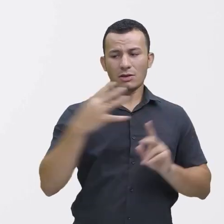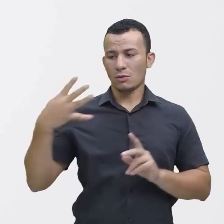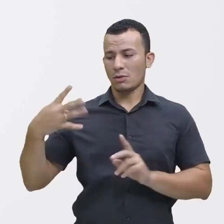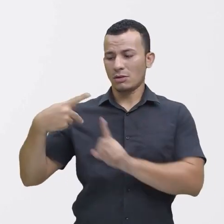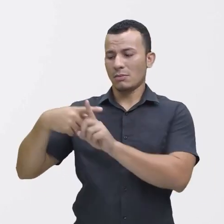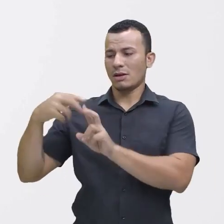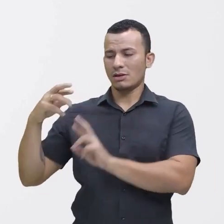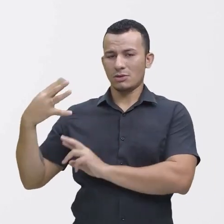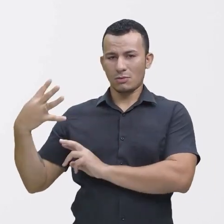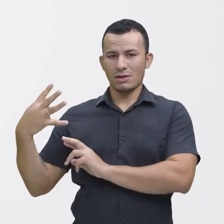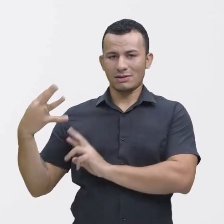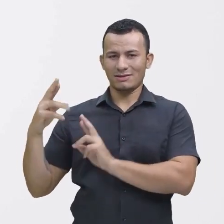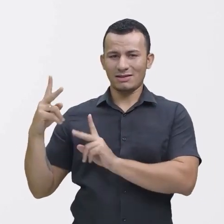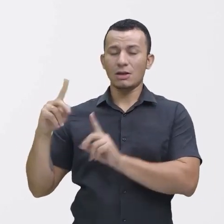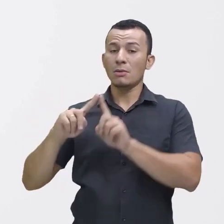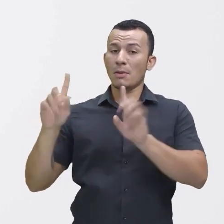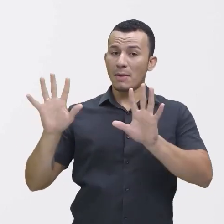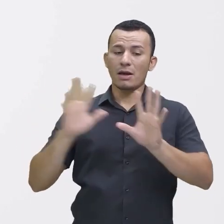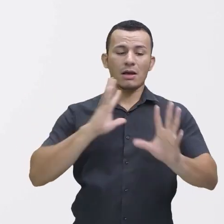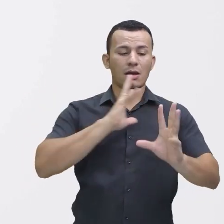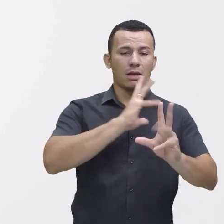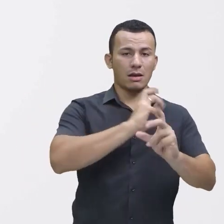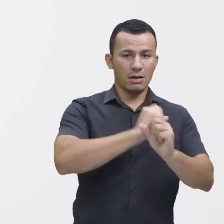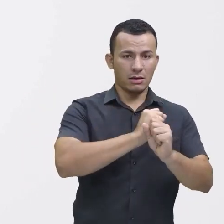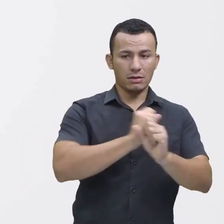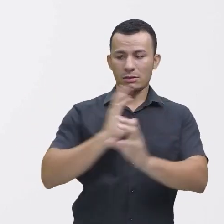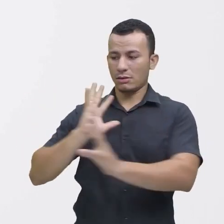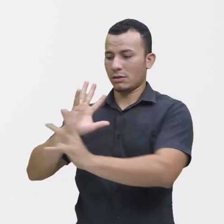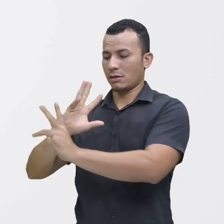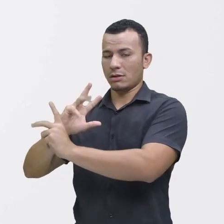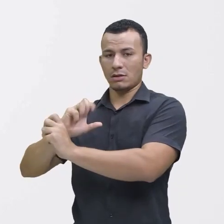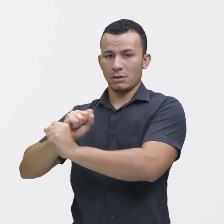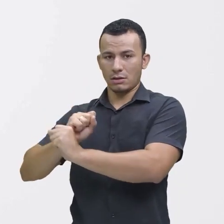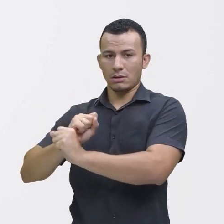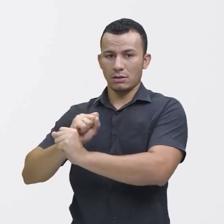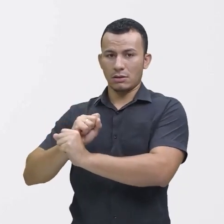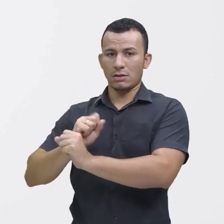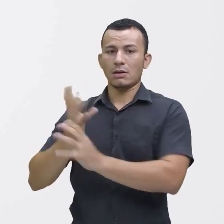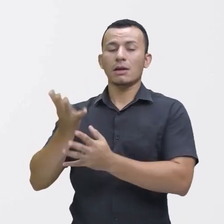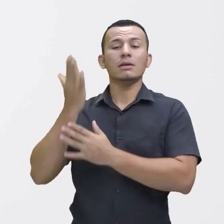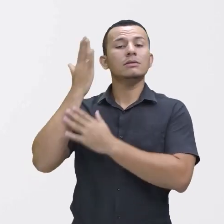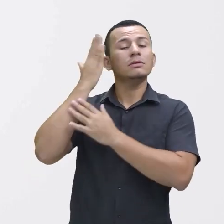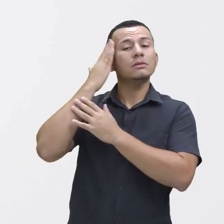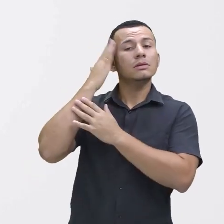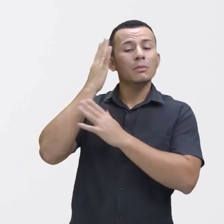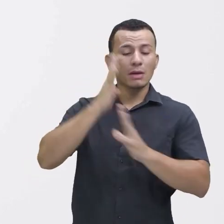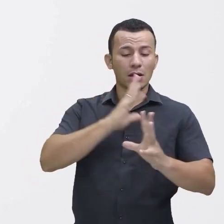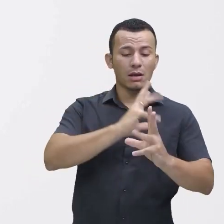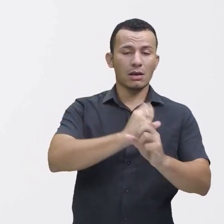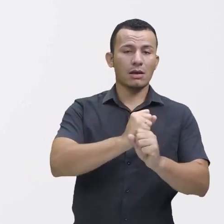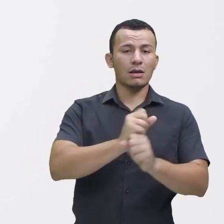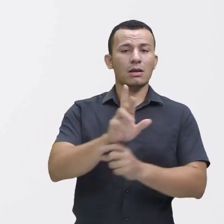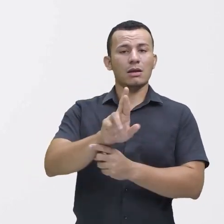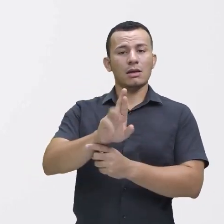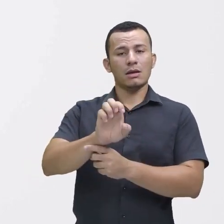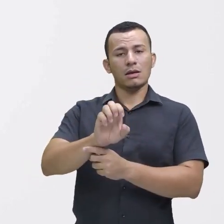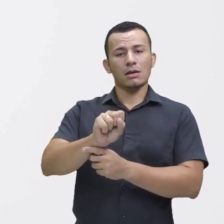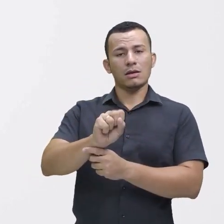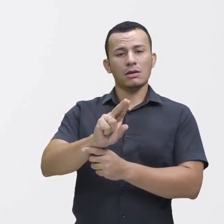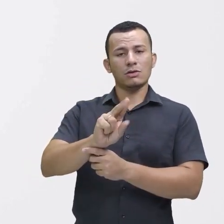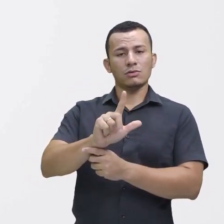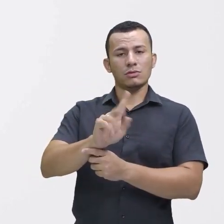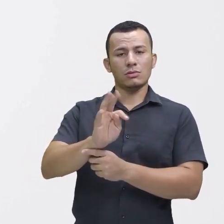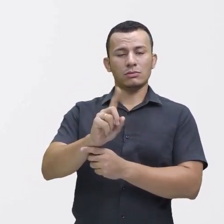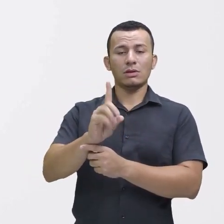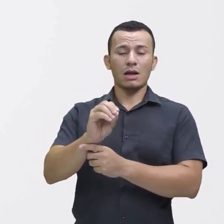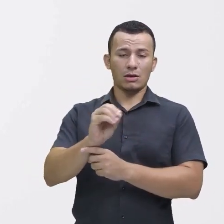4. Mas a sentença com relação de igualdade quer saber o resultado. E o